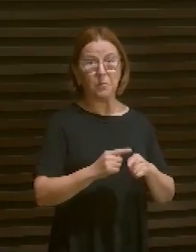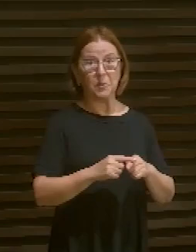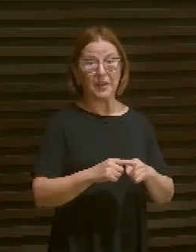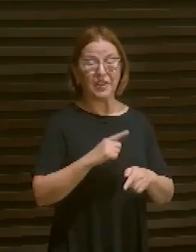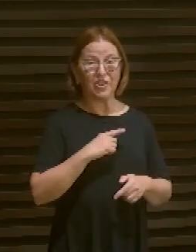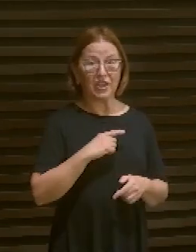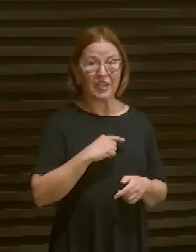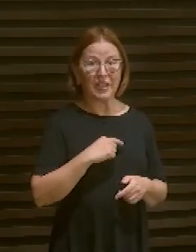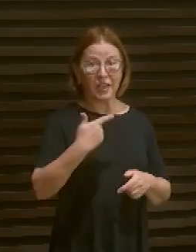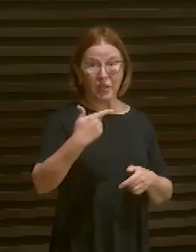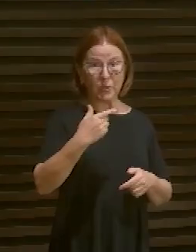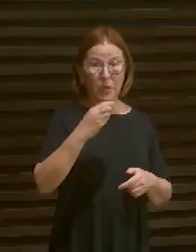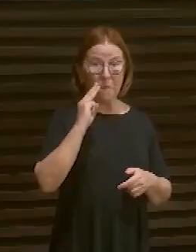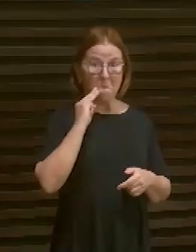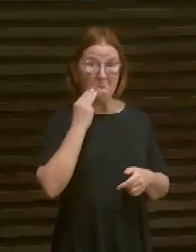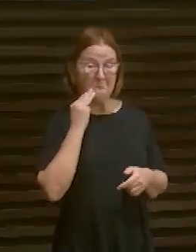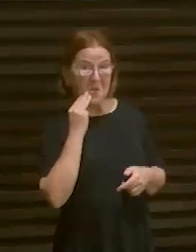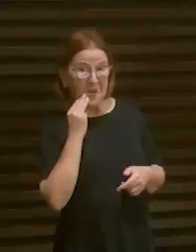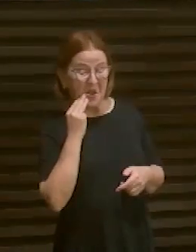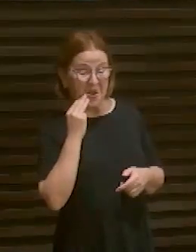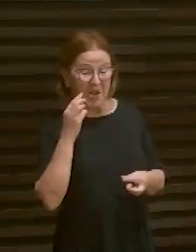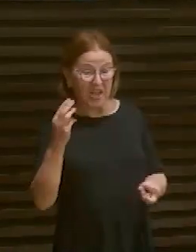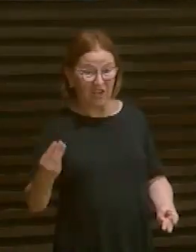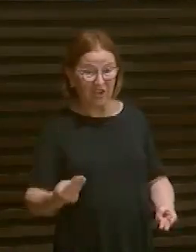no mínimo, de judeus.